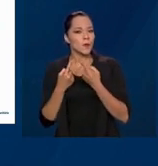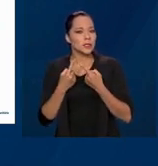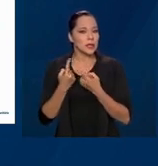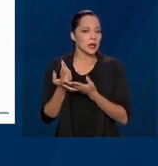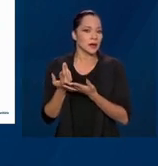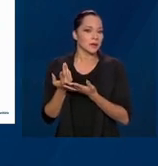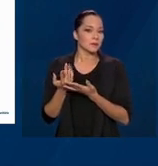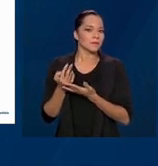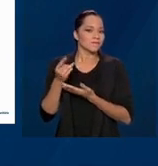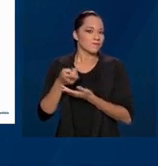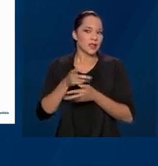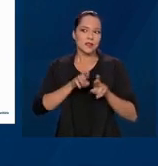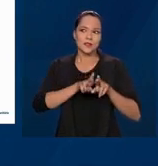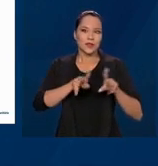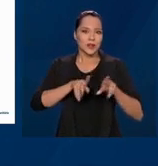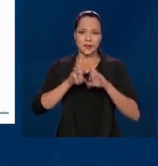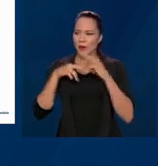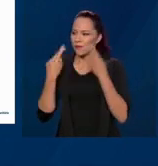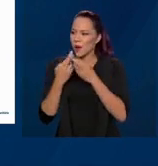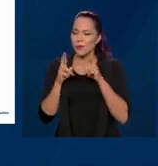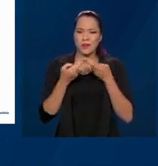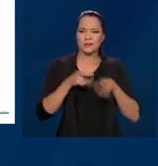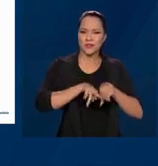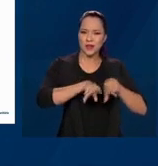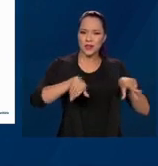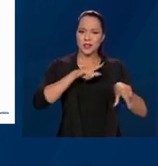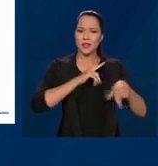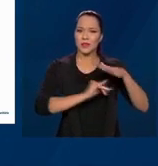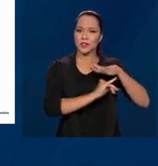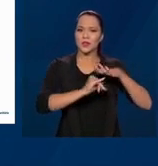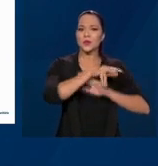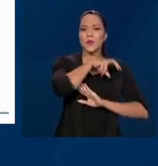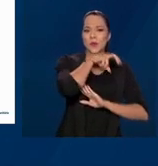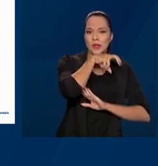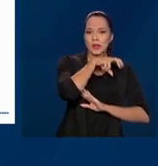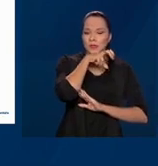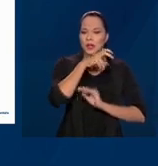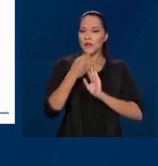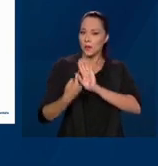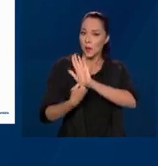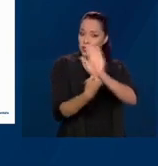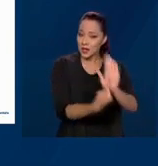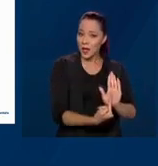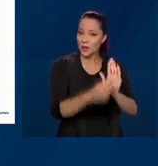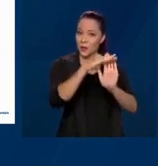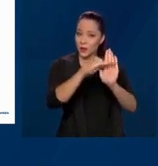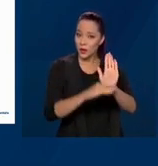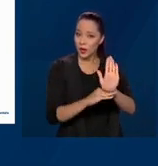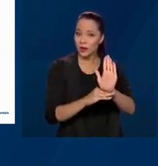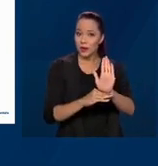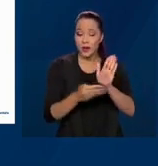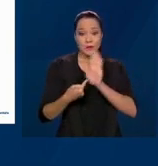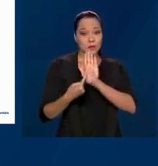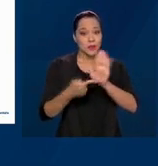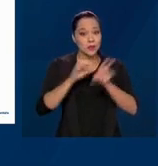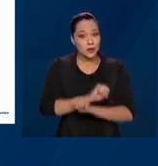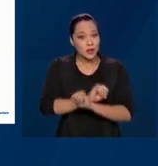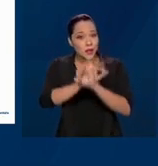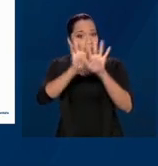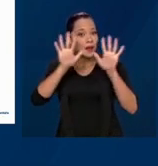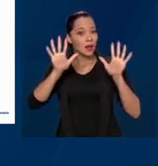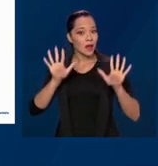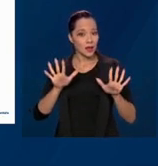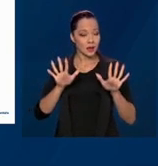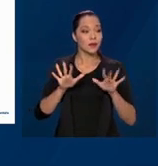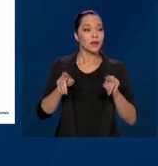uma dessas várias reuniões que a gente fez com o Instituto Butantan, em que foi apresentado esse protocolo, ficou muito claro para a gente, e